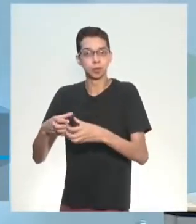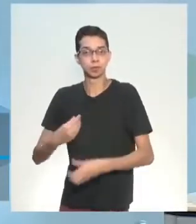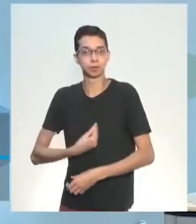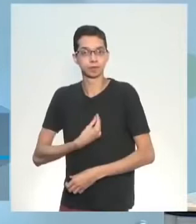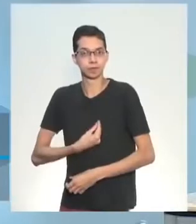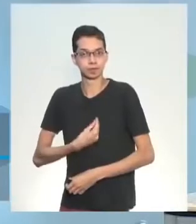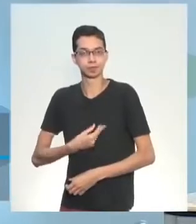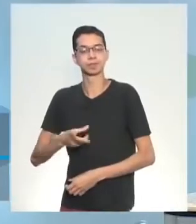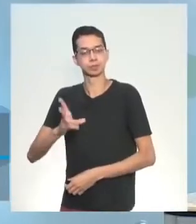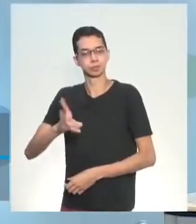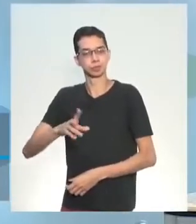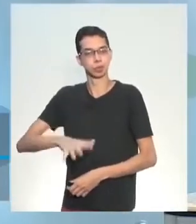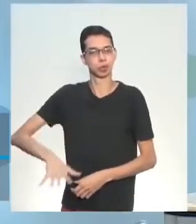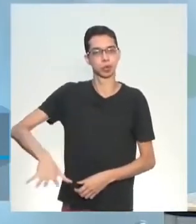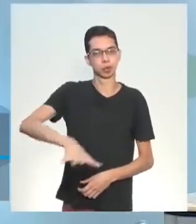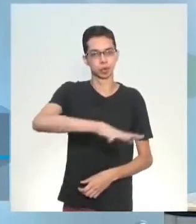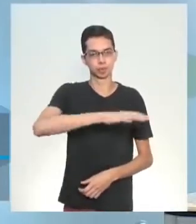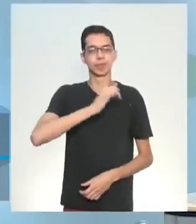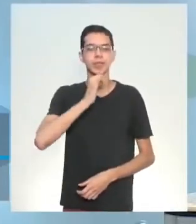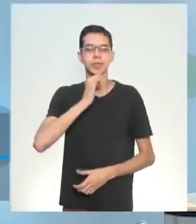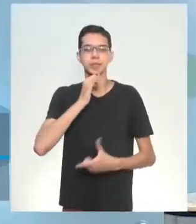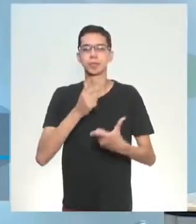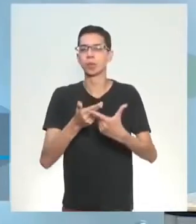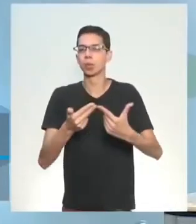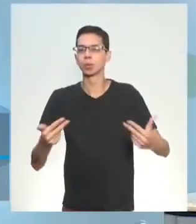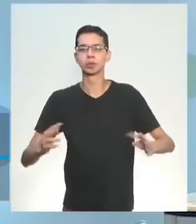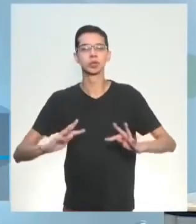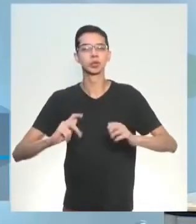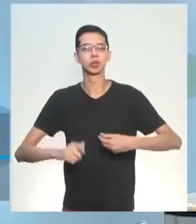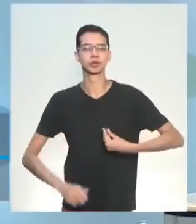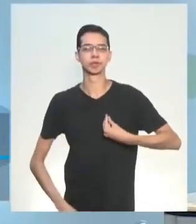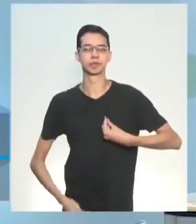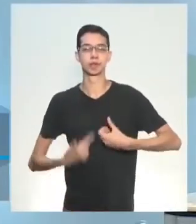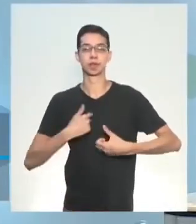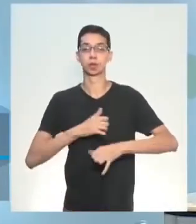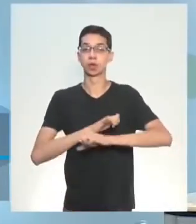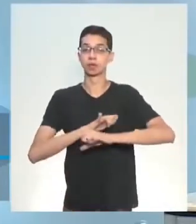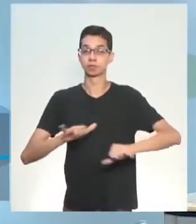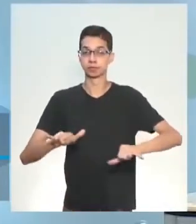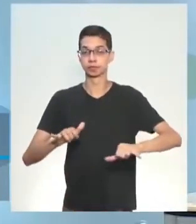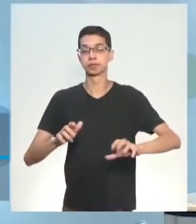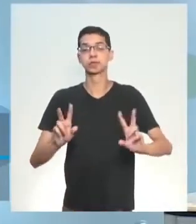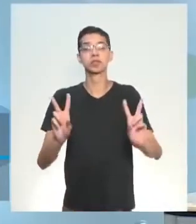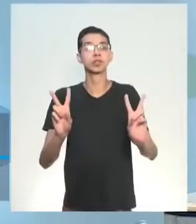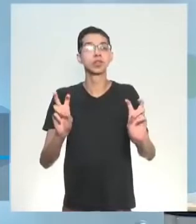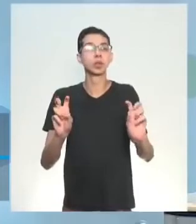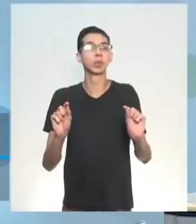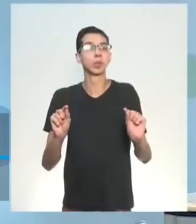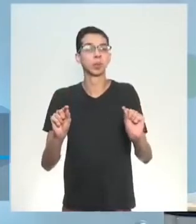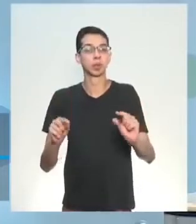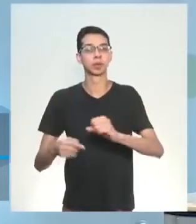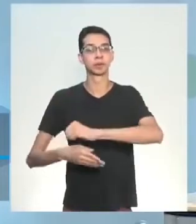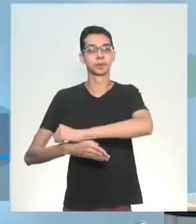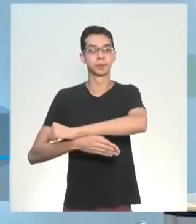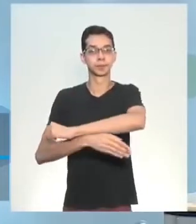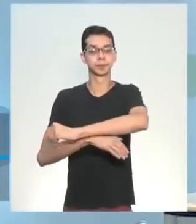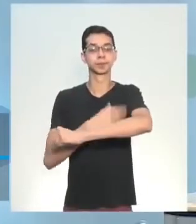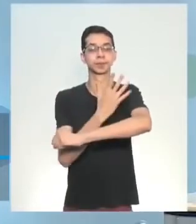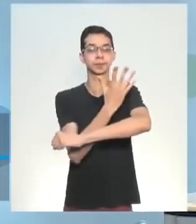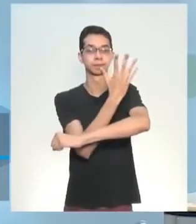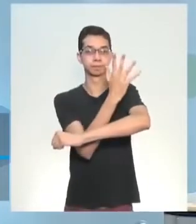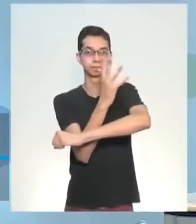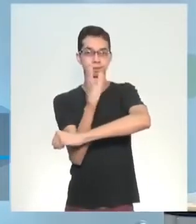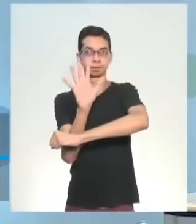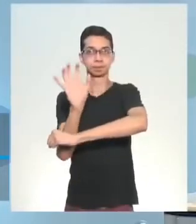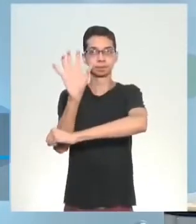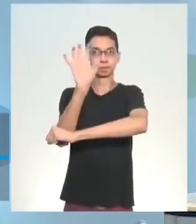chamar todo aquele elemento que é vivo no ecossistema, eu vou chamar de o elemento biótico,